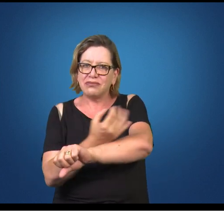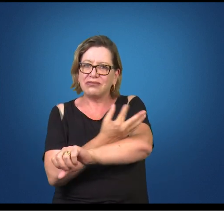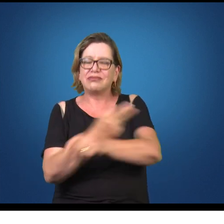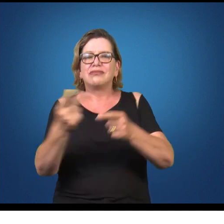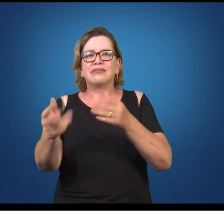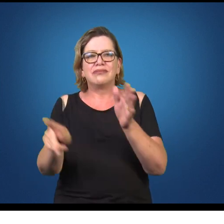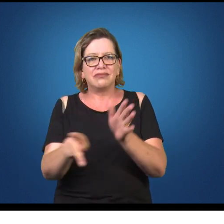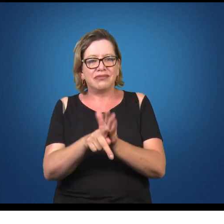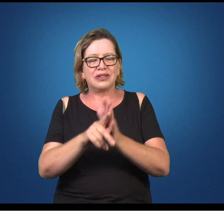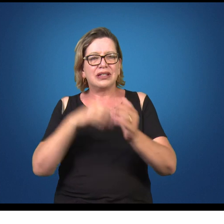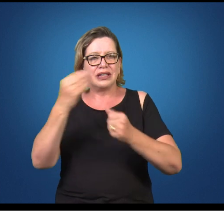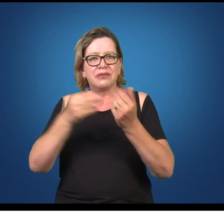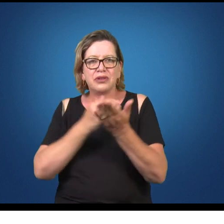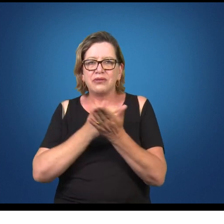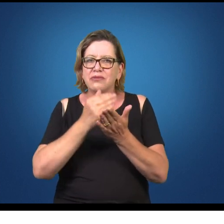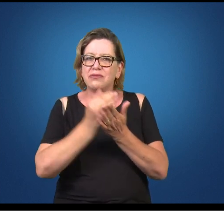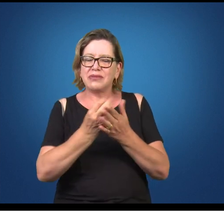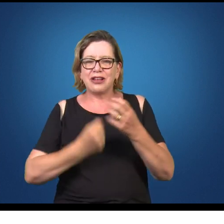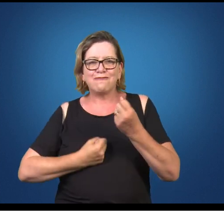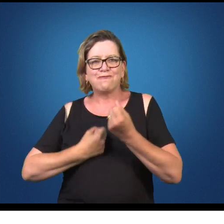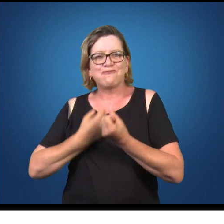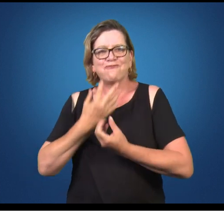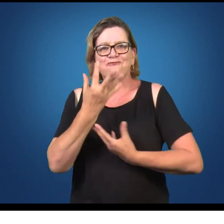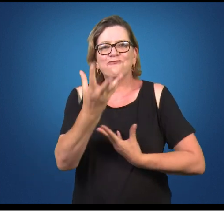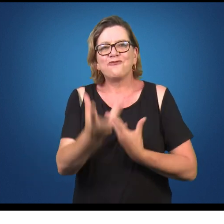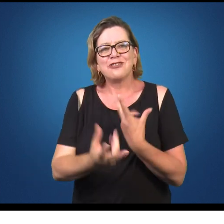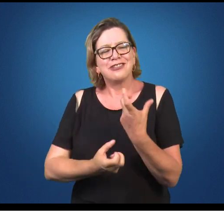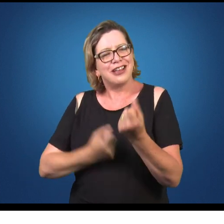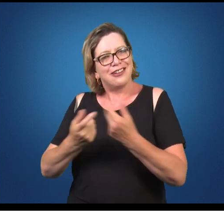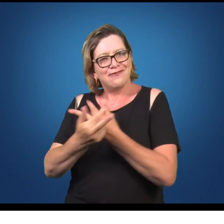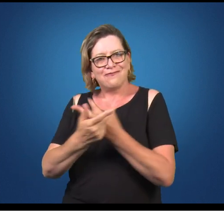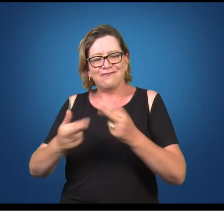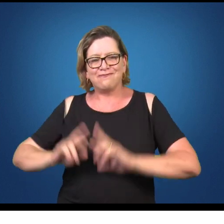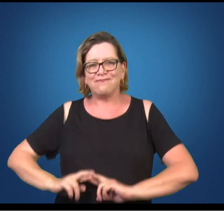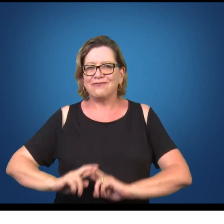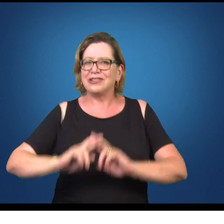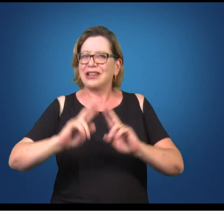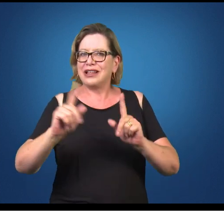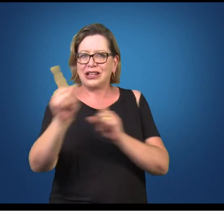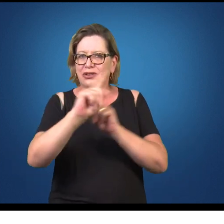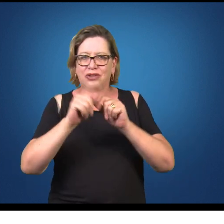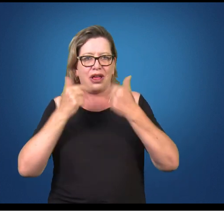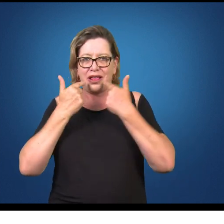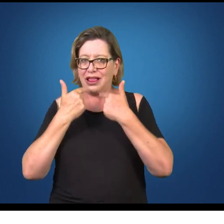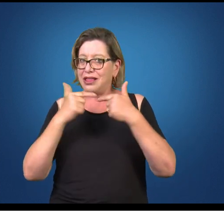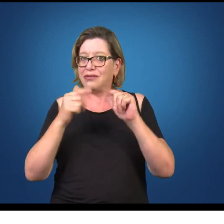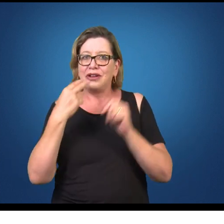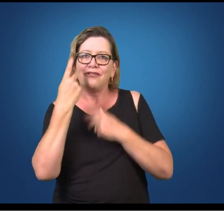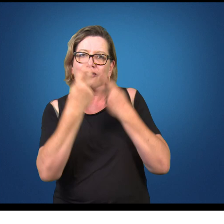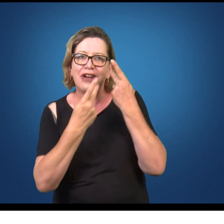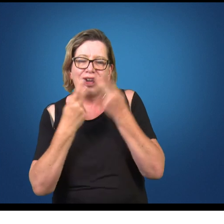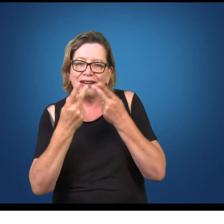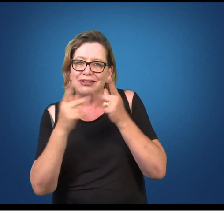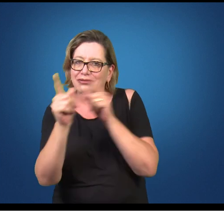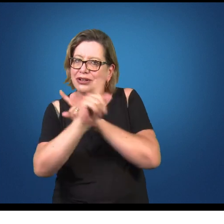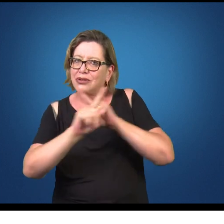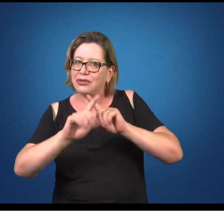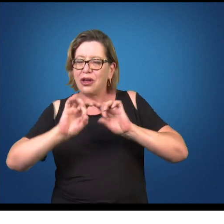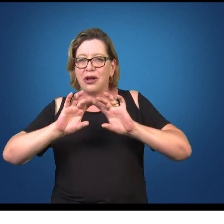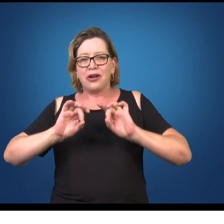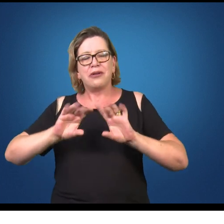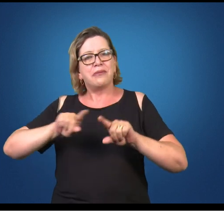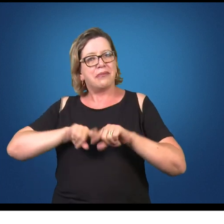e começar a se expressar por várias formas, não só pela linguagem verbal, mas por